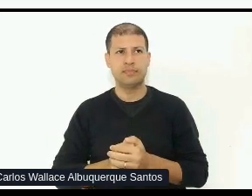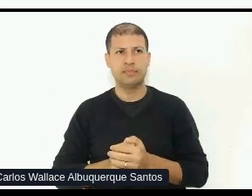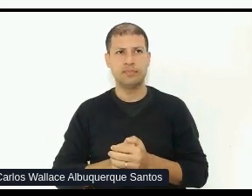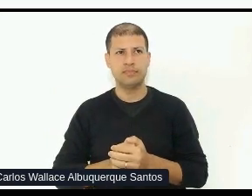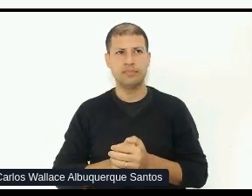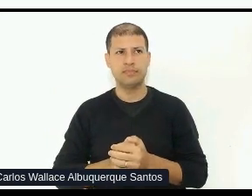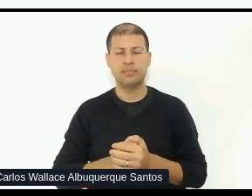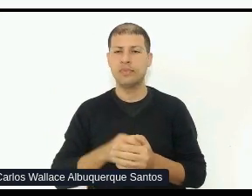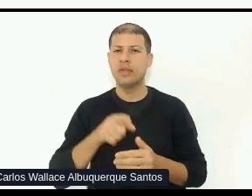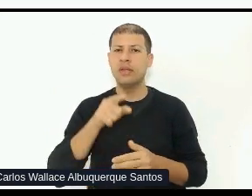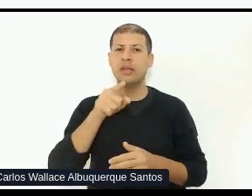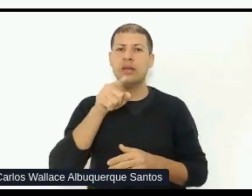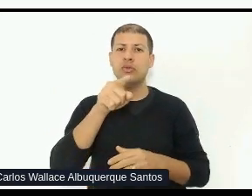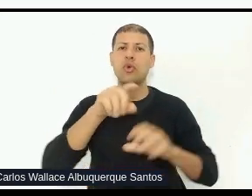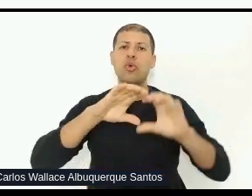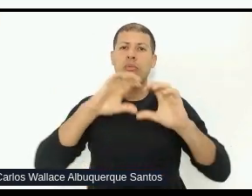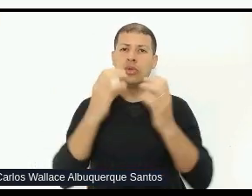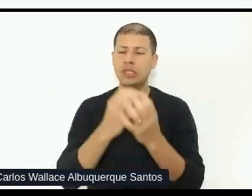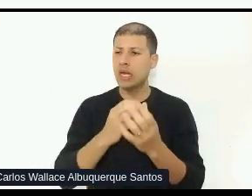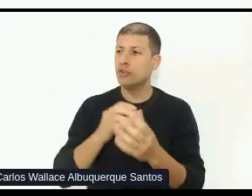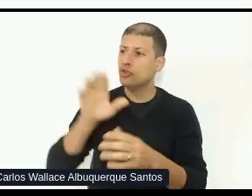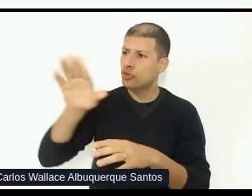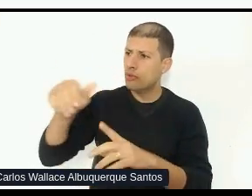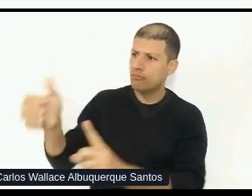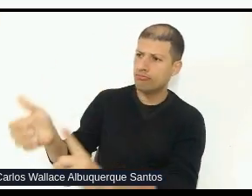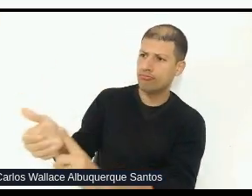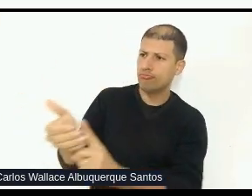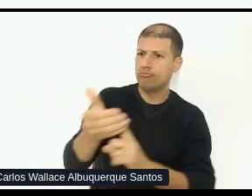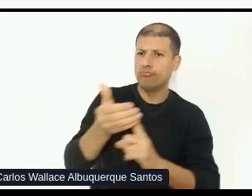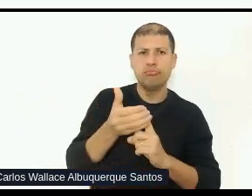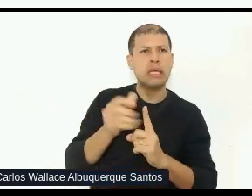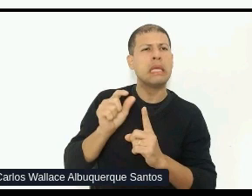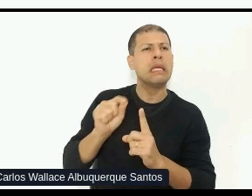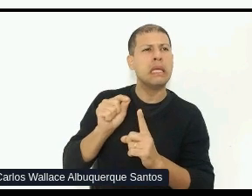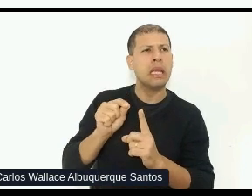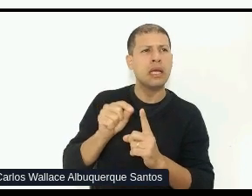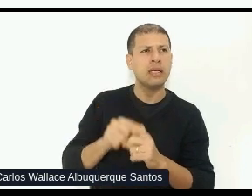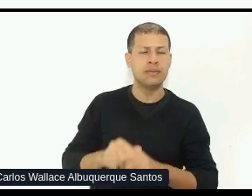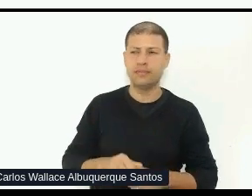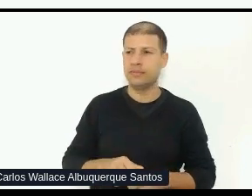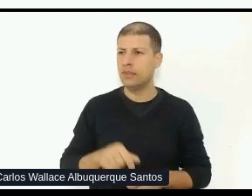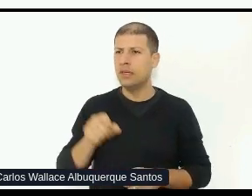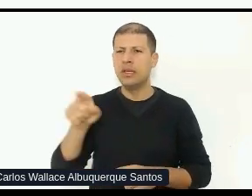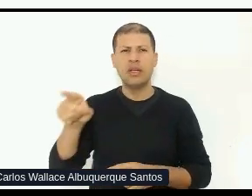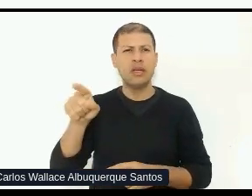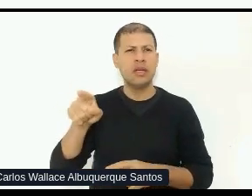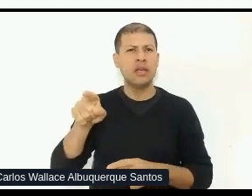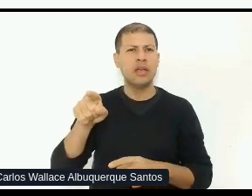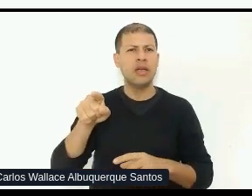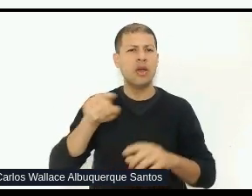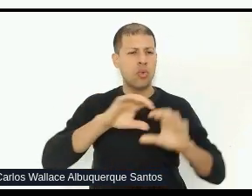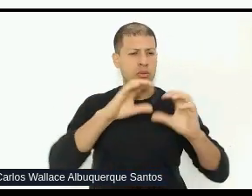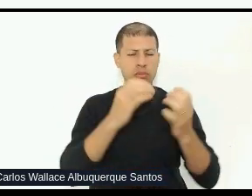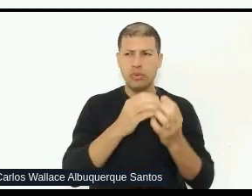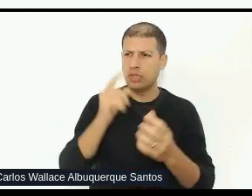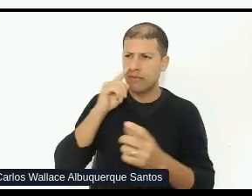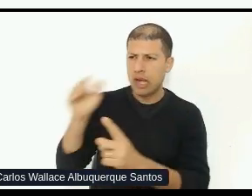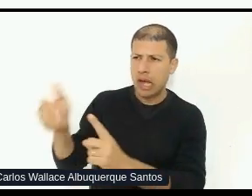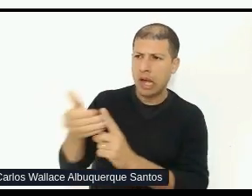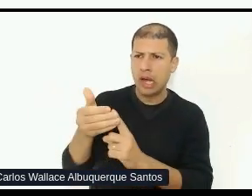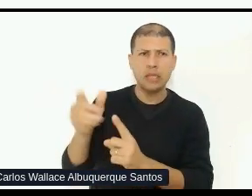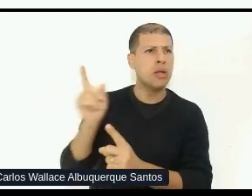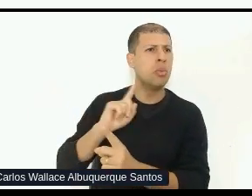sua comunidade acolhe? E quem é que você e sua comunidade não acolheram? Por quê?